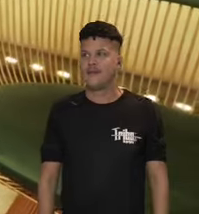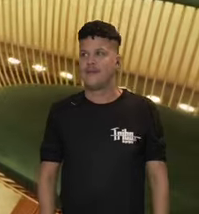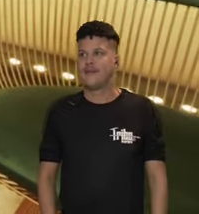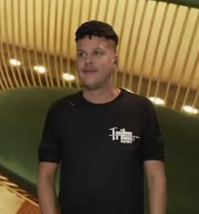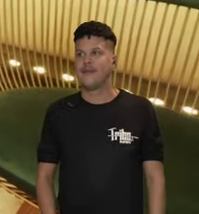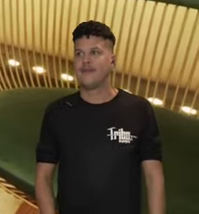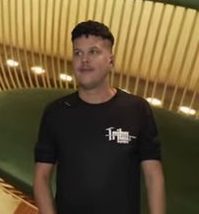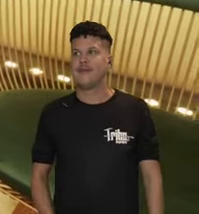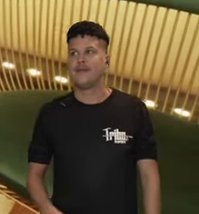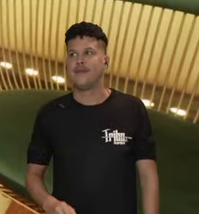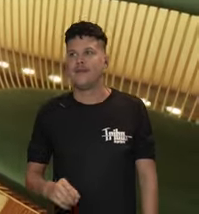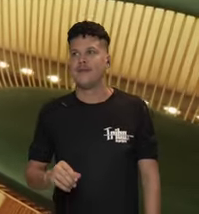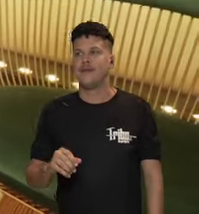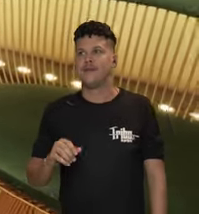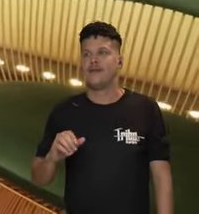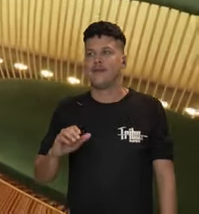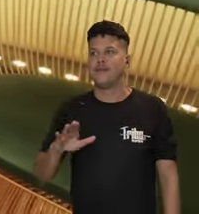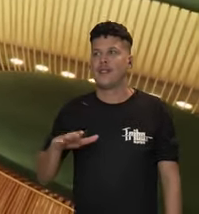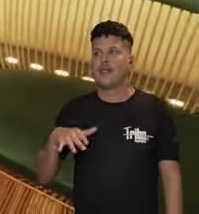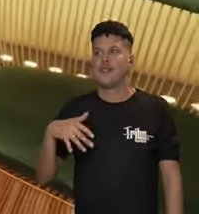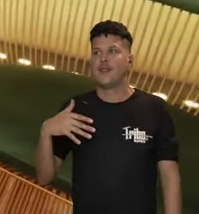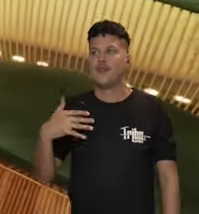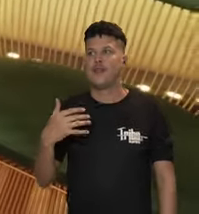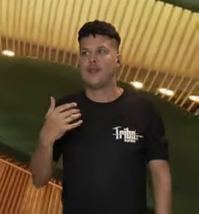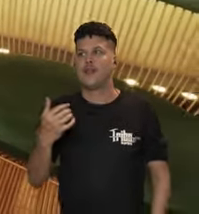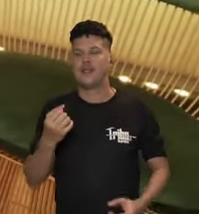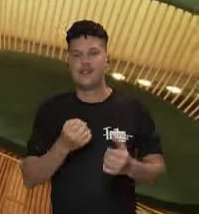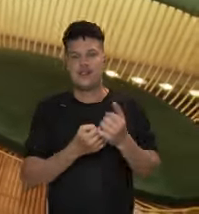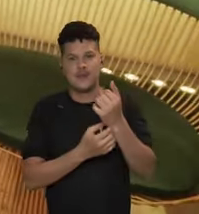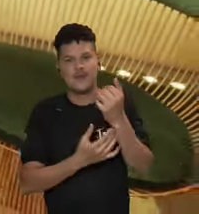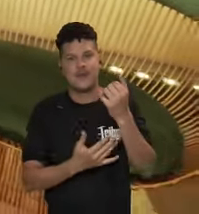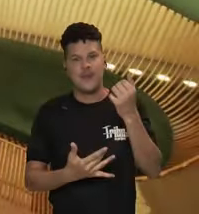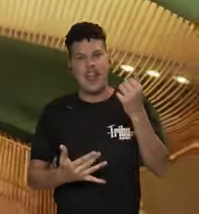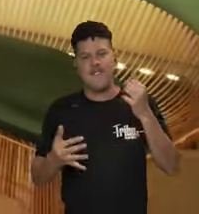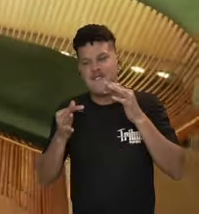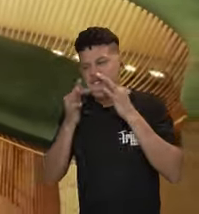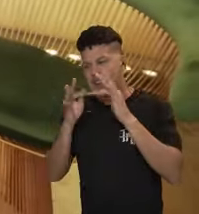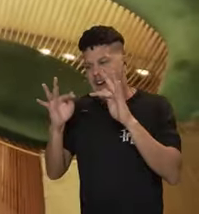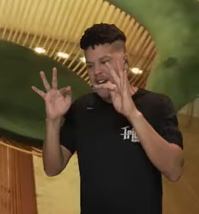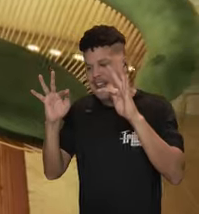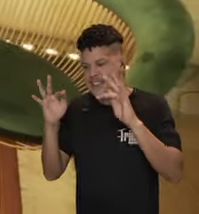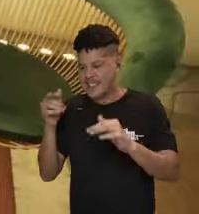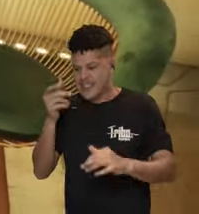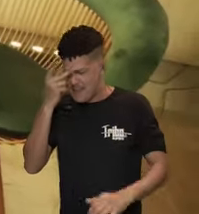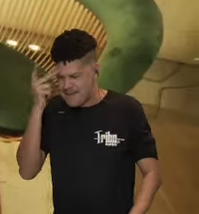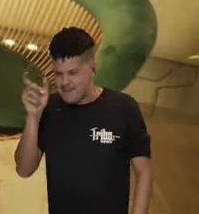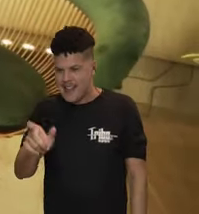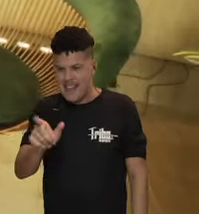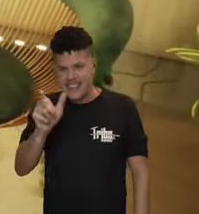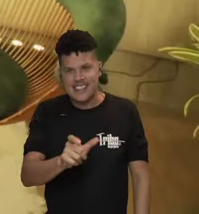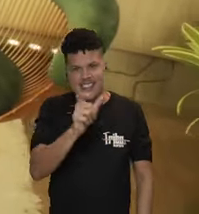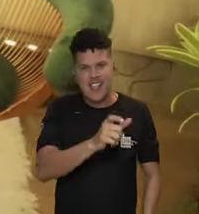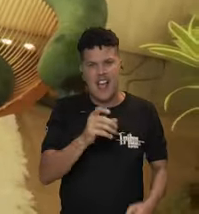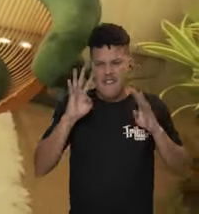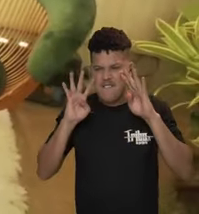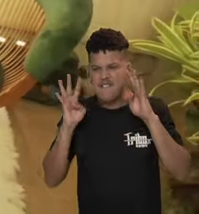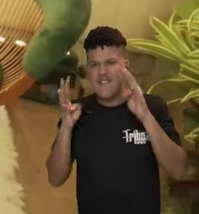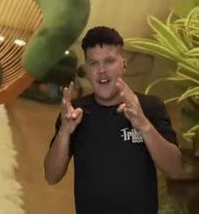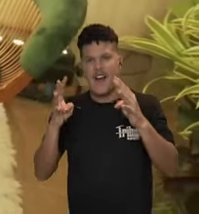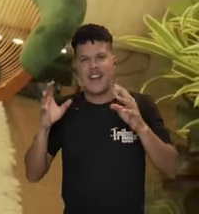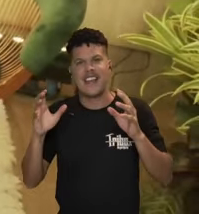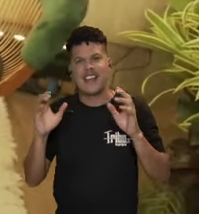menos sangue derramado na batalha. Manda foda-se pra esse cara, foca logo na Cayenne e zipa a boca dos